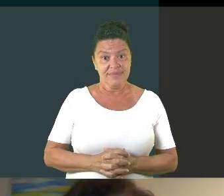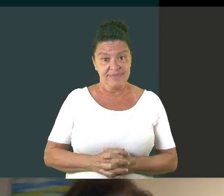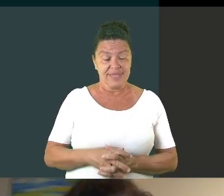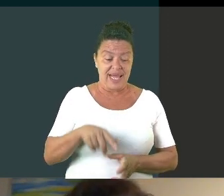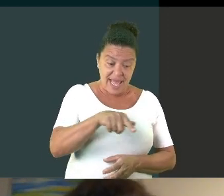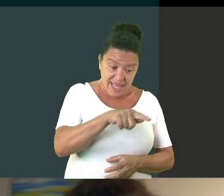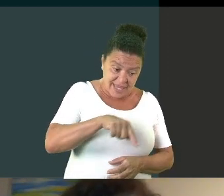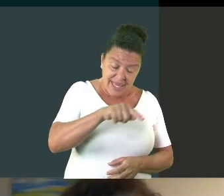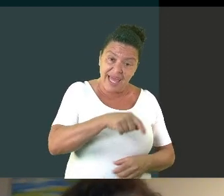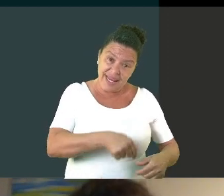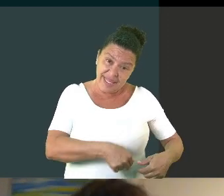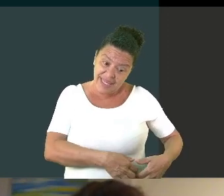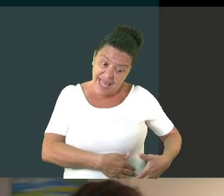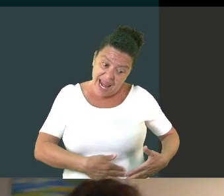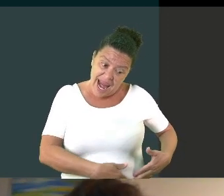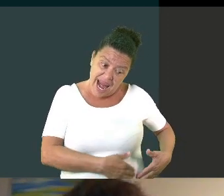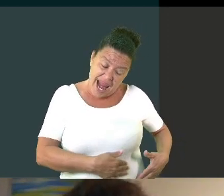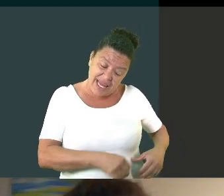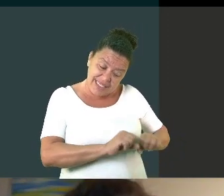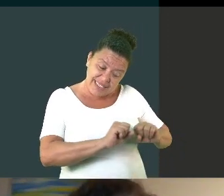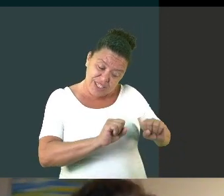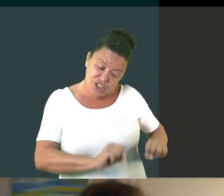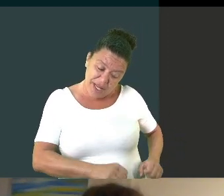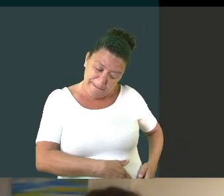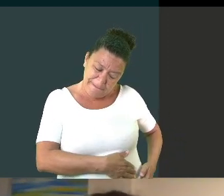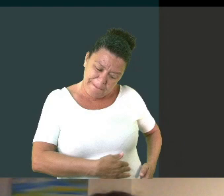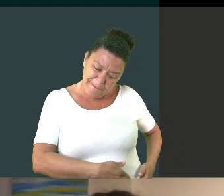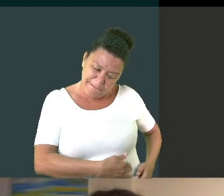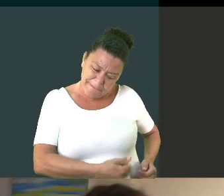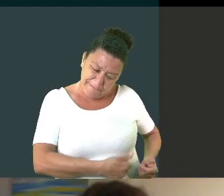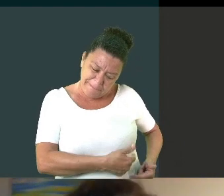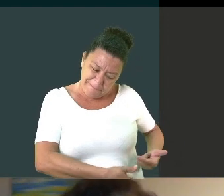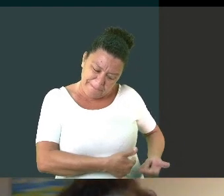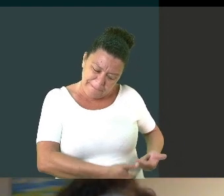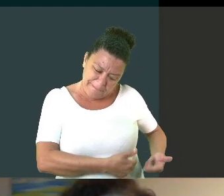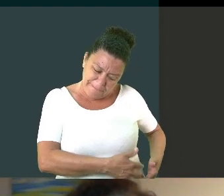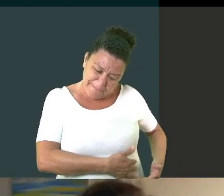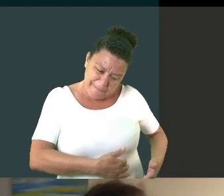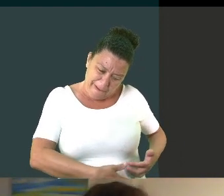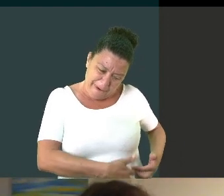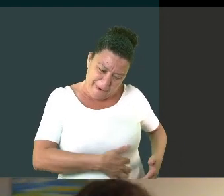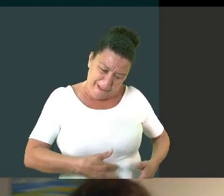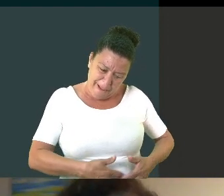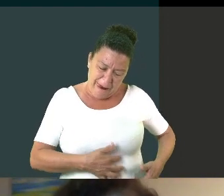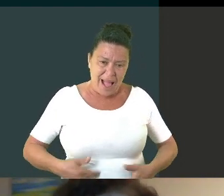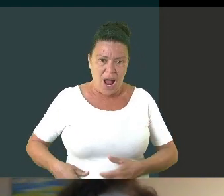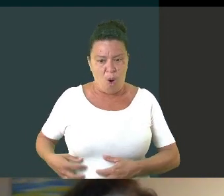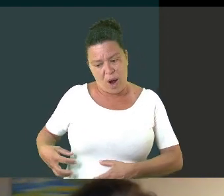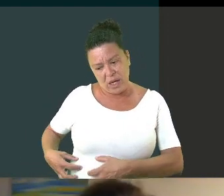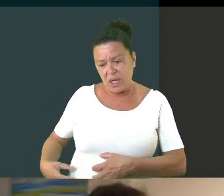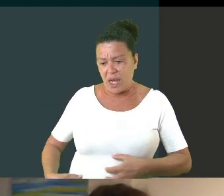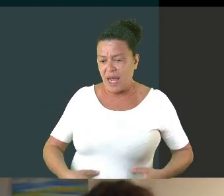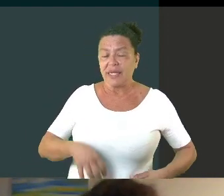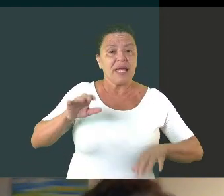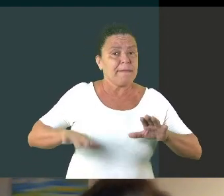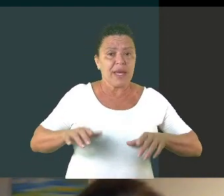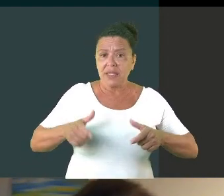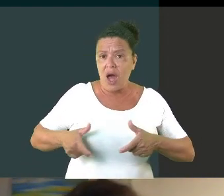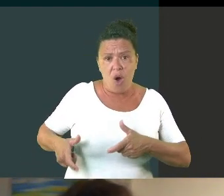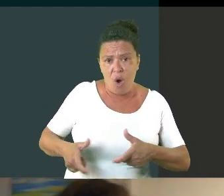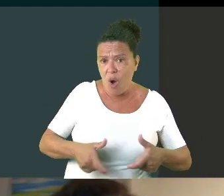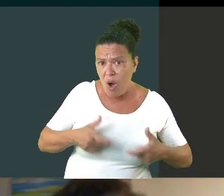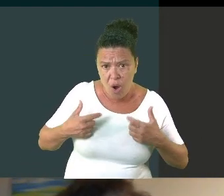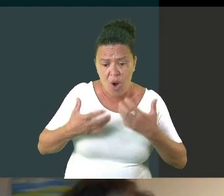aquela região, que aquele sistema, aquele conjunto de órgãos, ou daquele único órgão, daquela